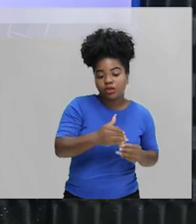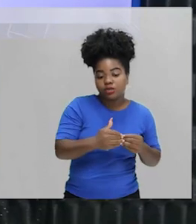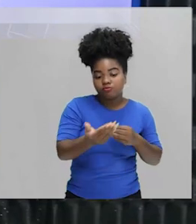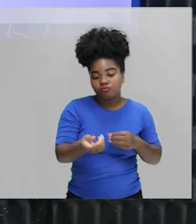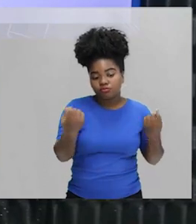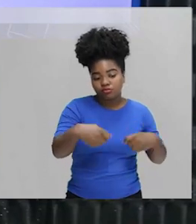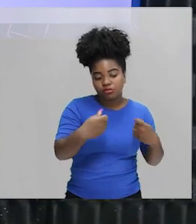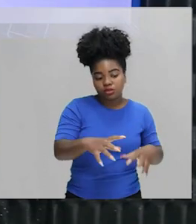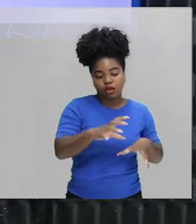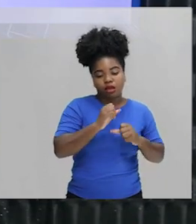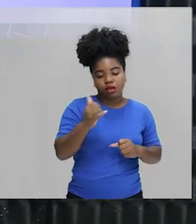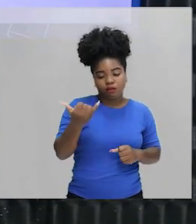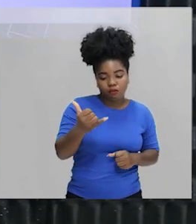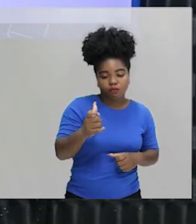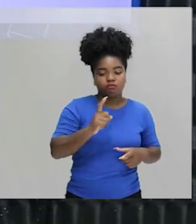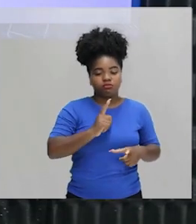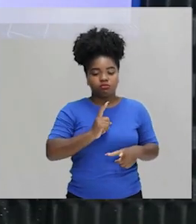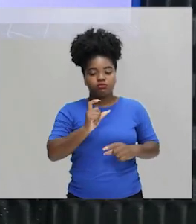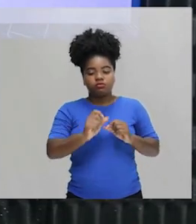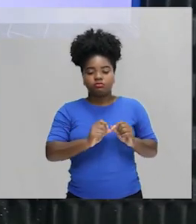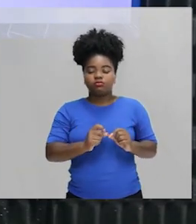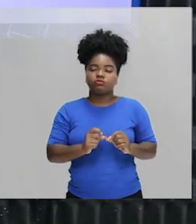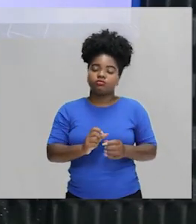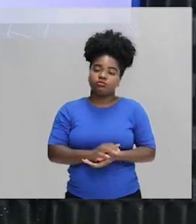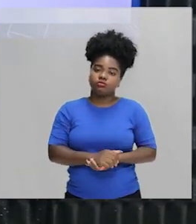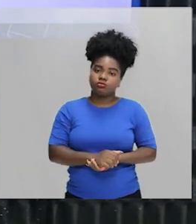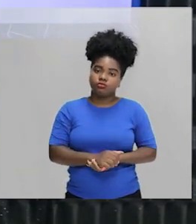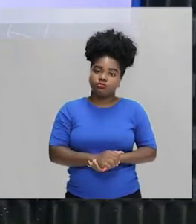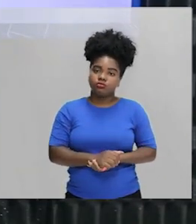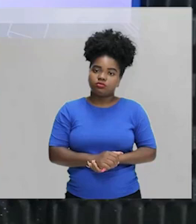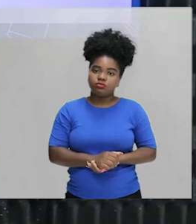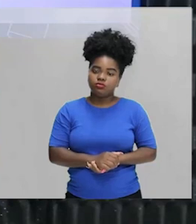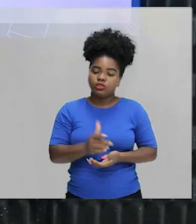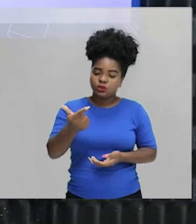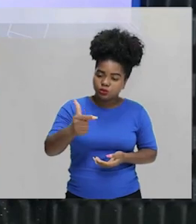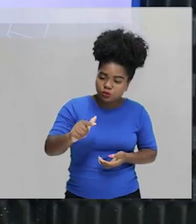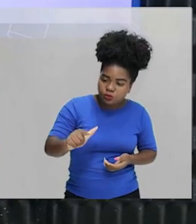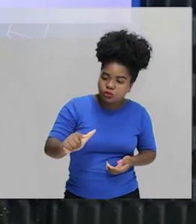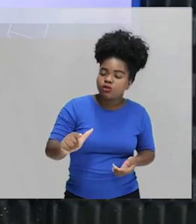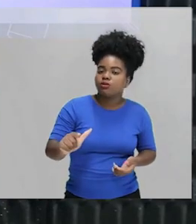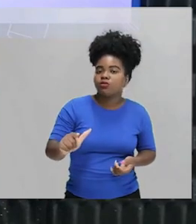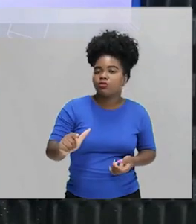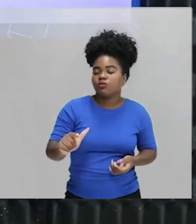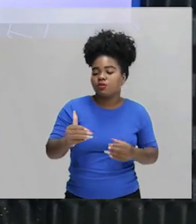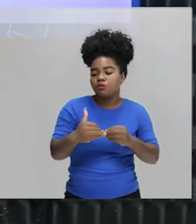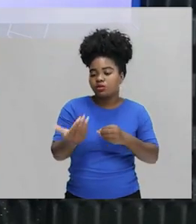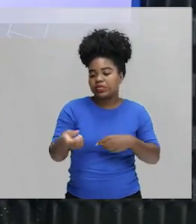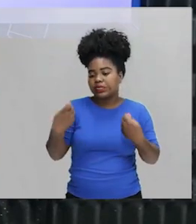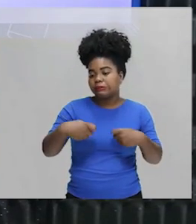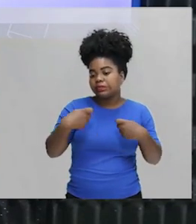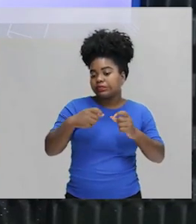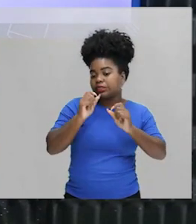fonte para ter energia suficiente para poder estar lá se ele vai continuar indo paraas mais externas ele precisa